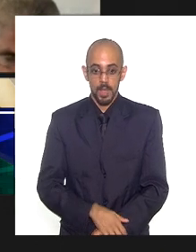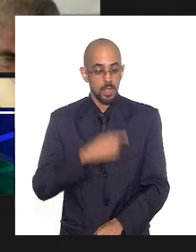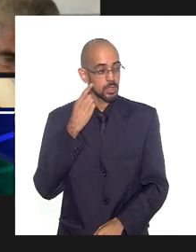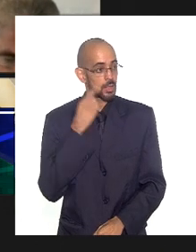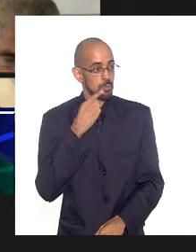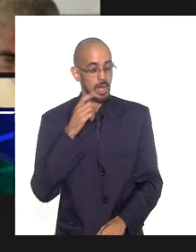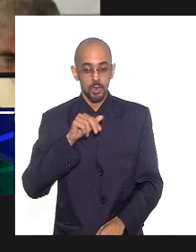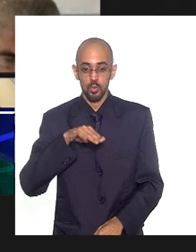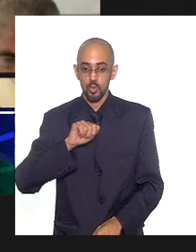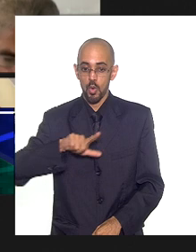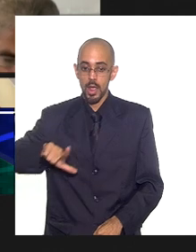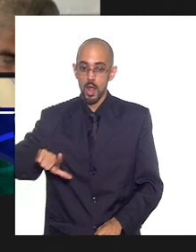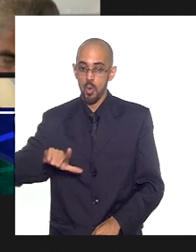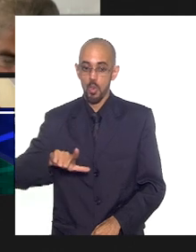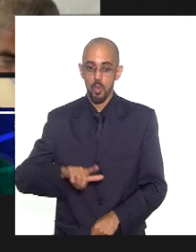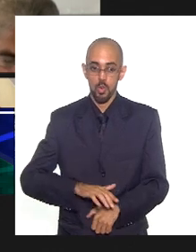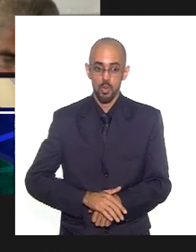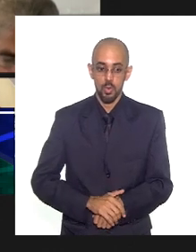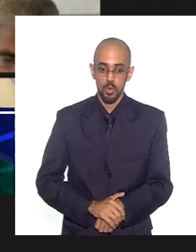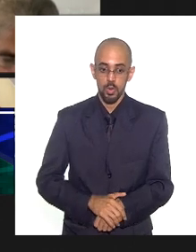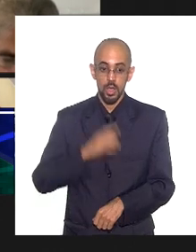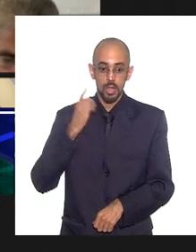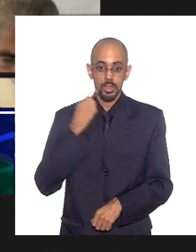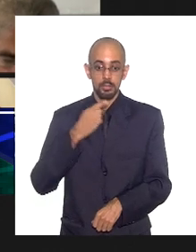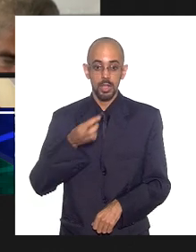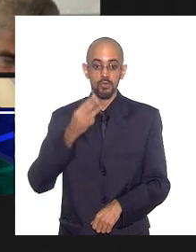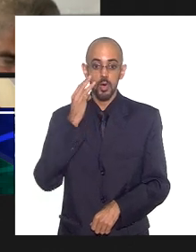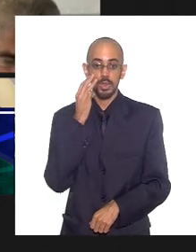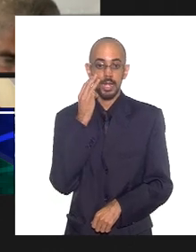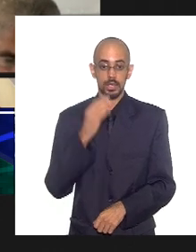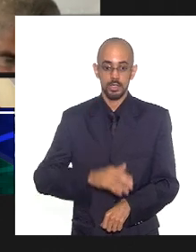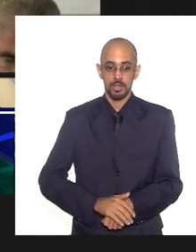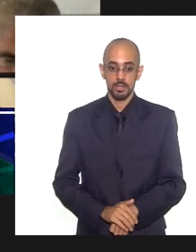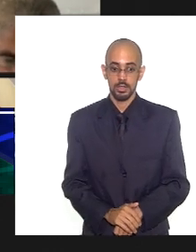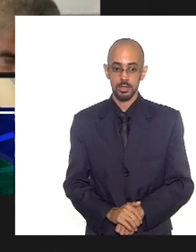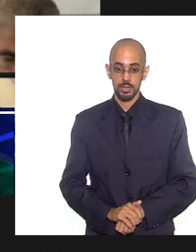Deputado Noel de Carvalho, deputado Valdec Carneiro,